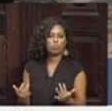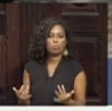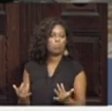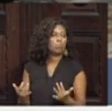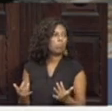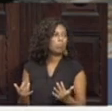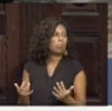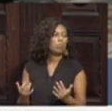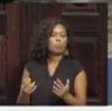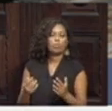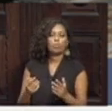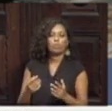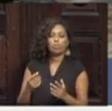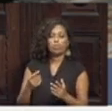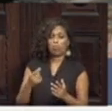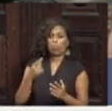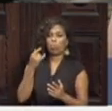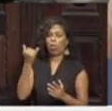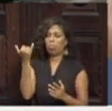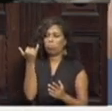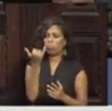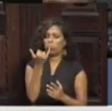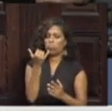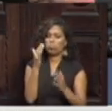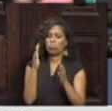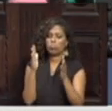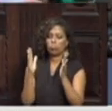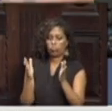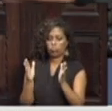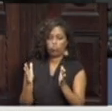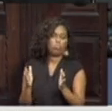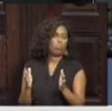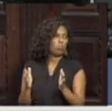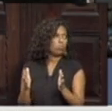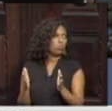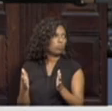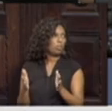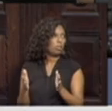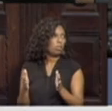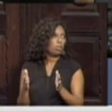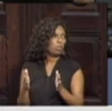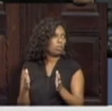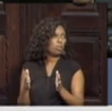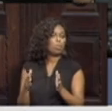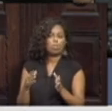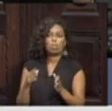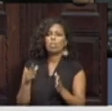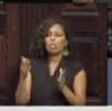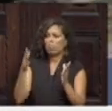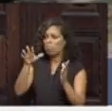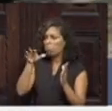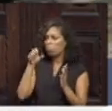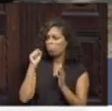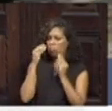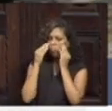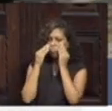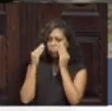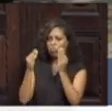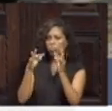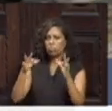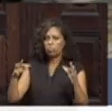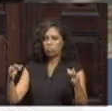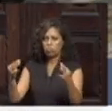apenas. Foi uma comunicação. Deixa eu me certificar aqui. Vou pegar. Vossa Excelência depois poderia encaminhar essa comunicação,